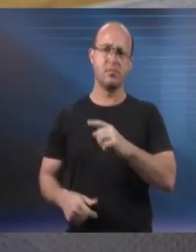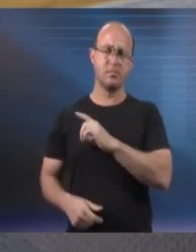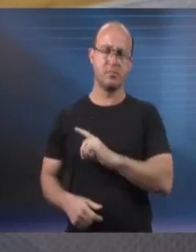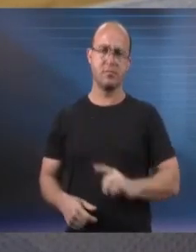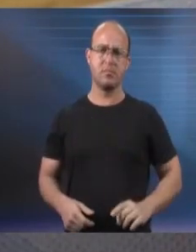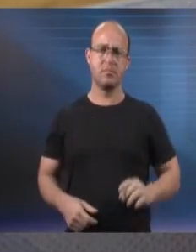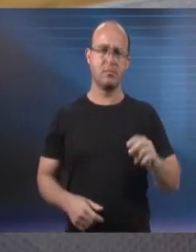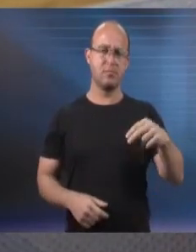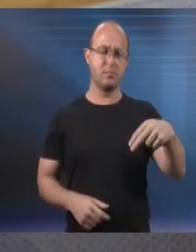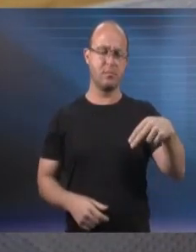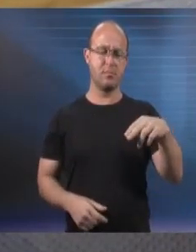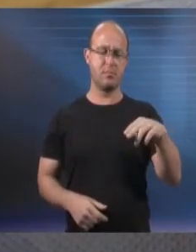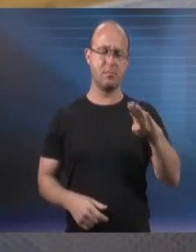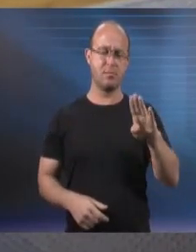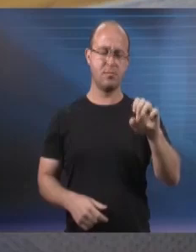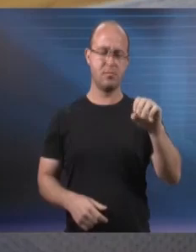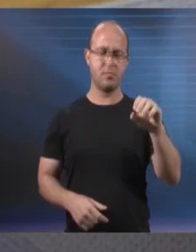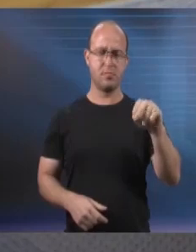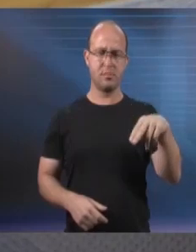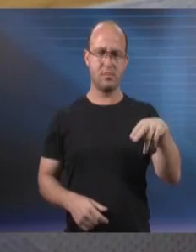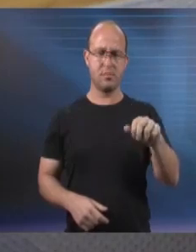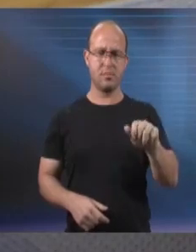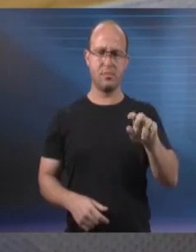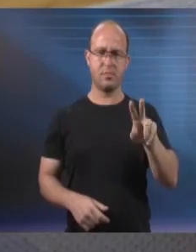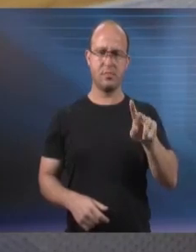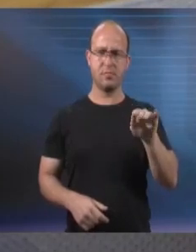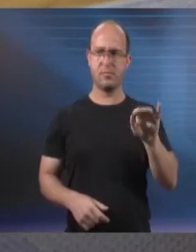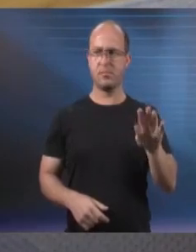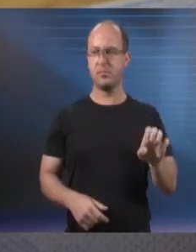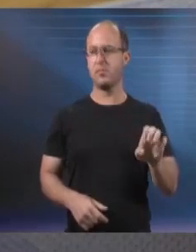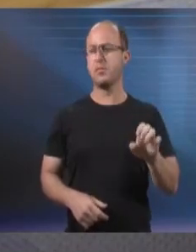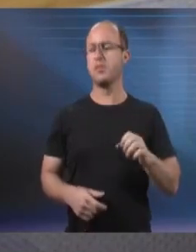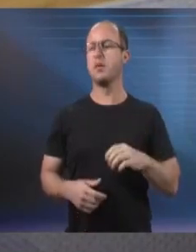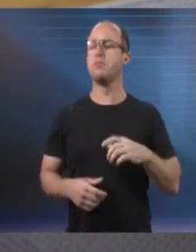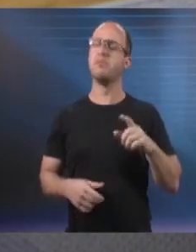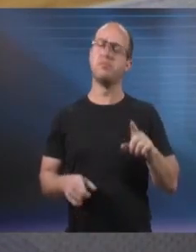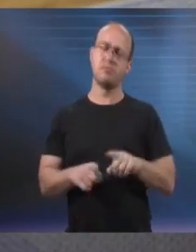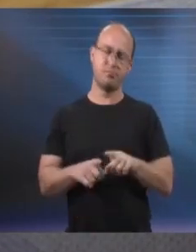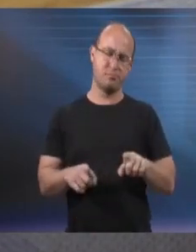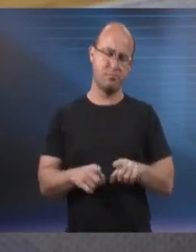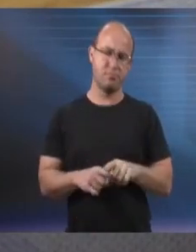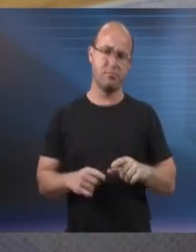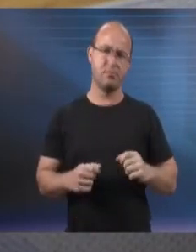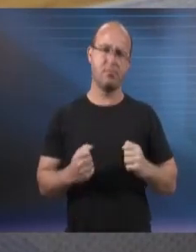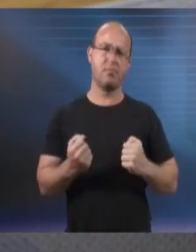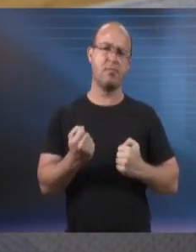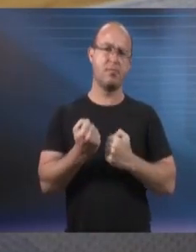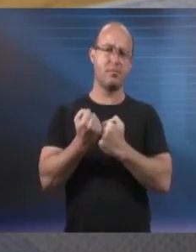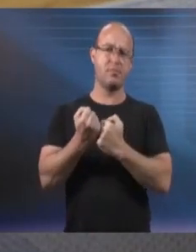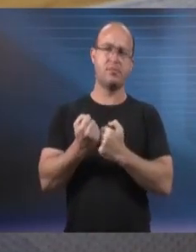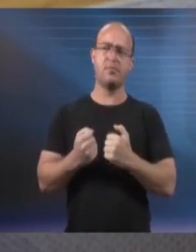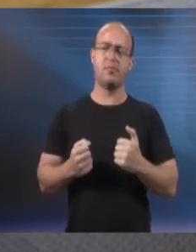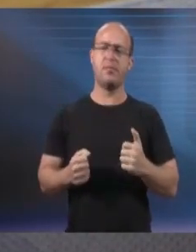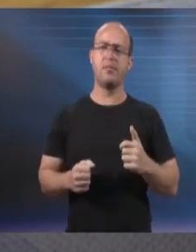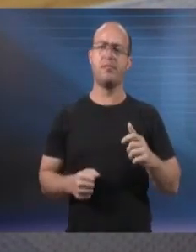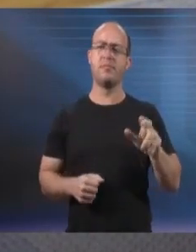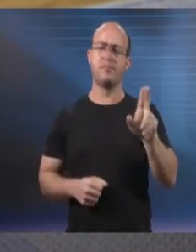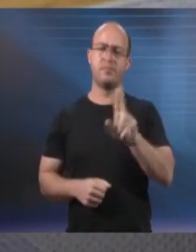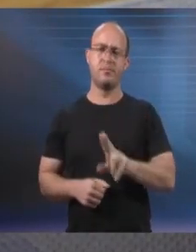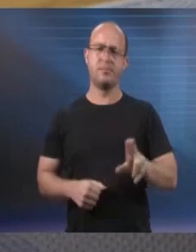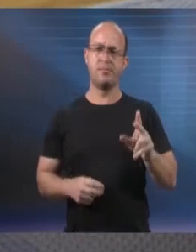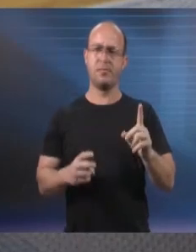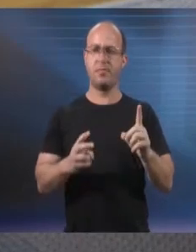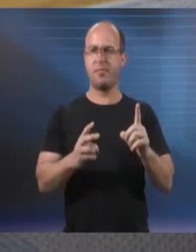Natália Bonavides, ela também tem abraçado essa causa, a Universidade Federal do Rio Grande do